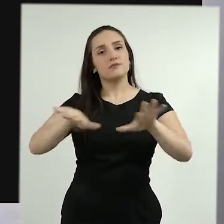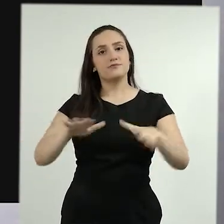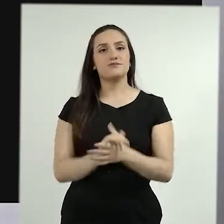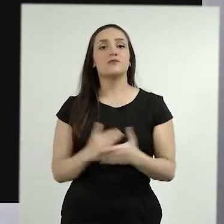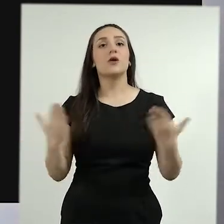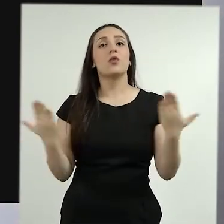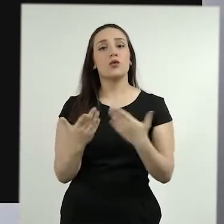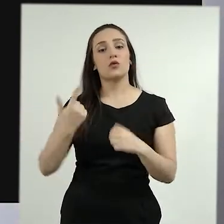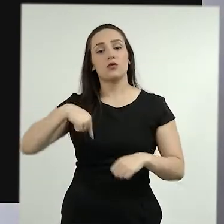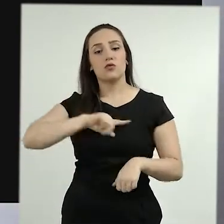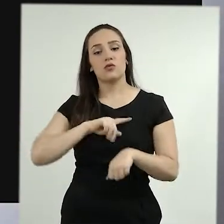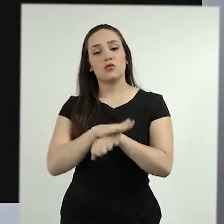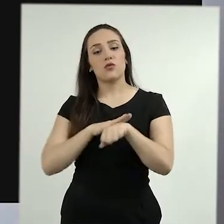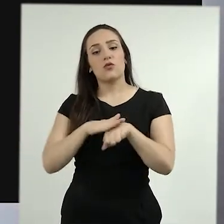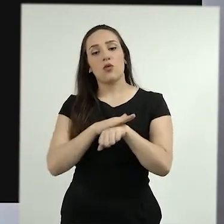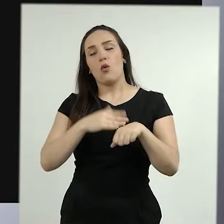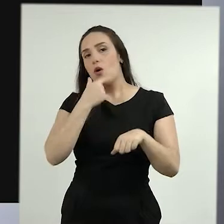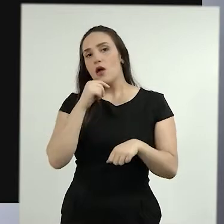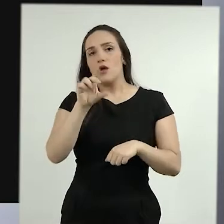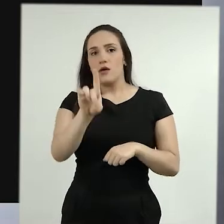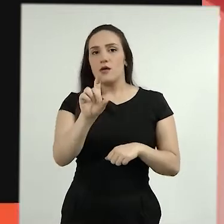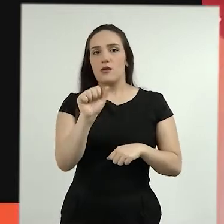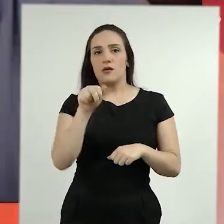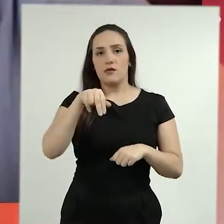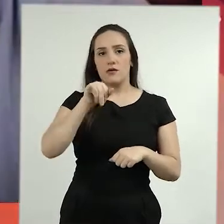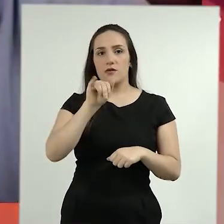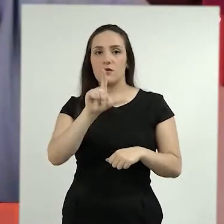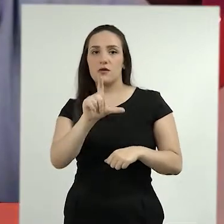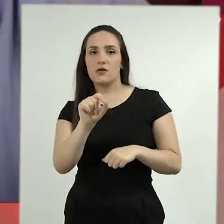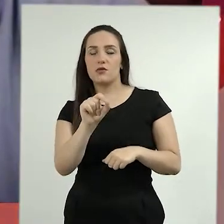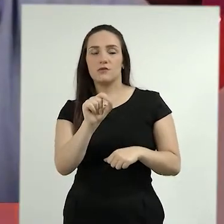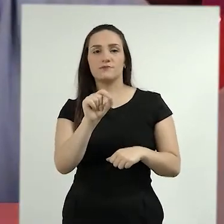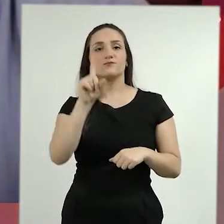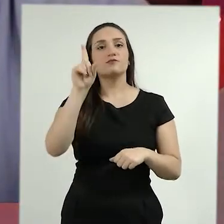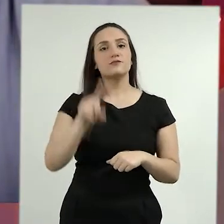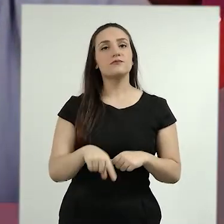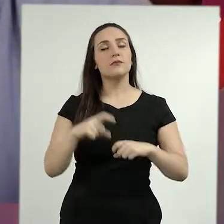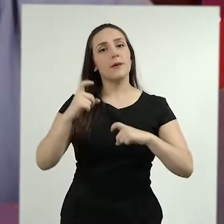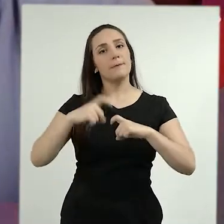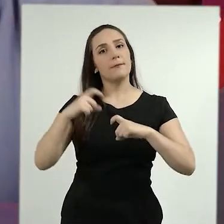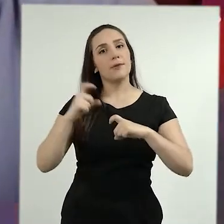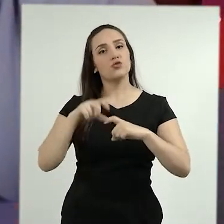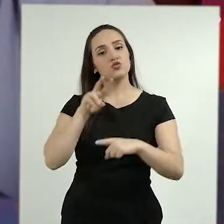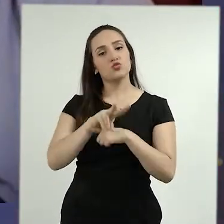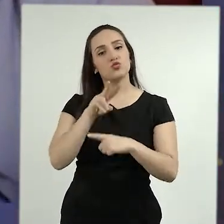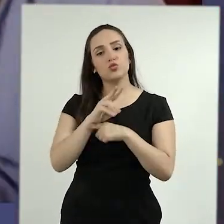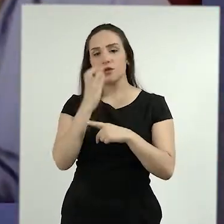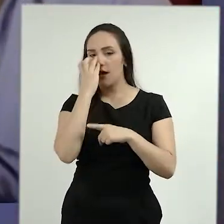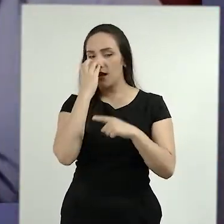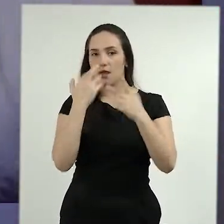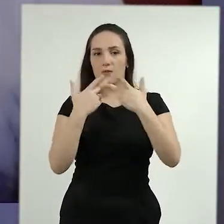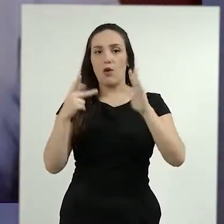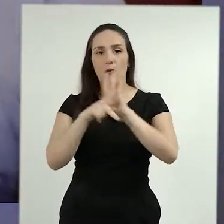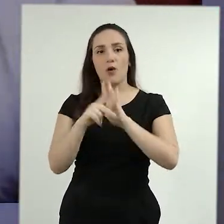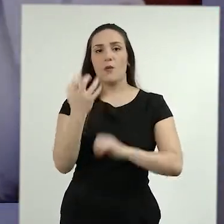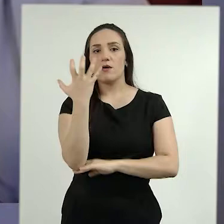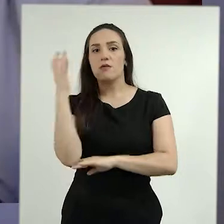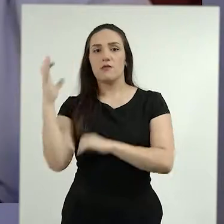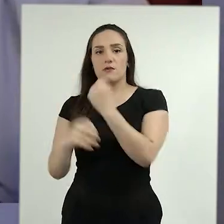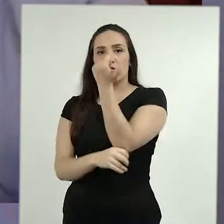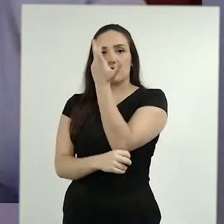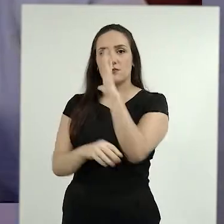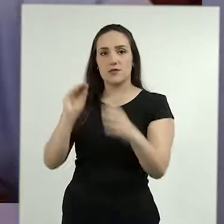papo hoje com o Danilo Kluiber, que é médico veterinário. Ele é especialista em manejo de animais